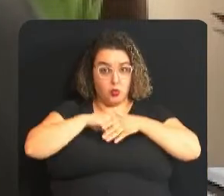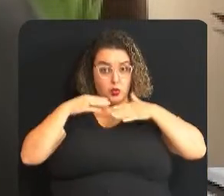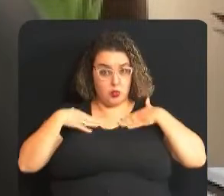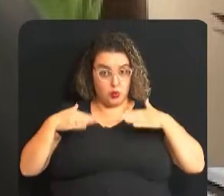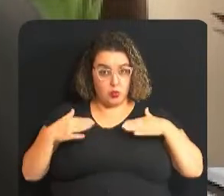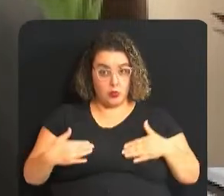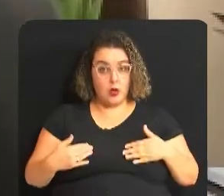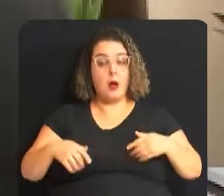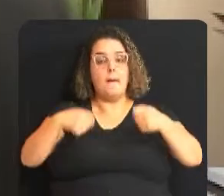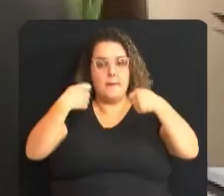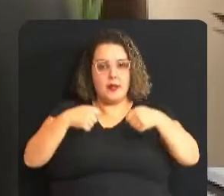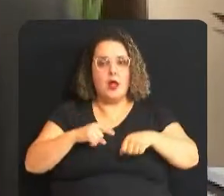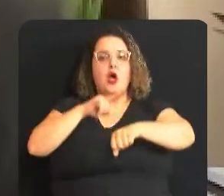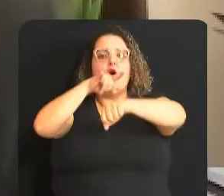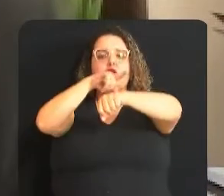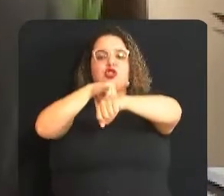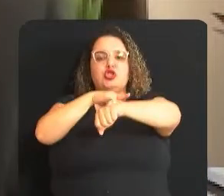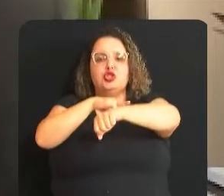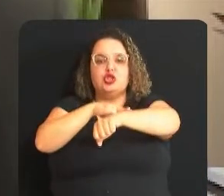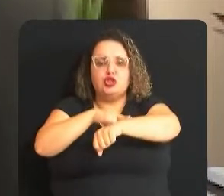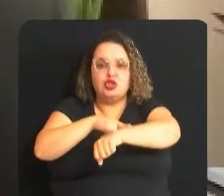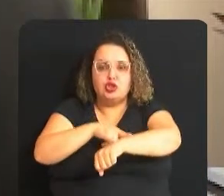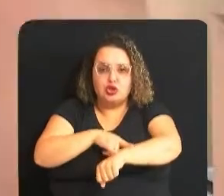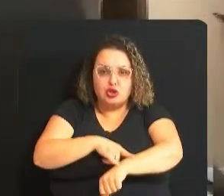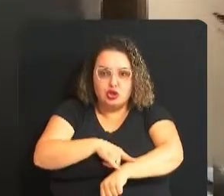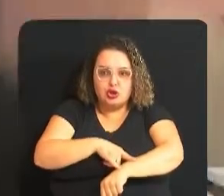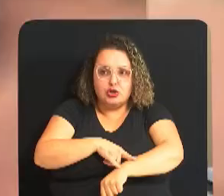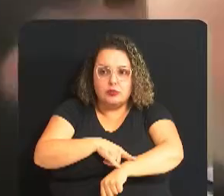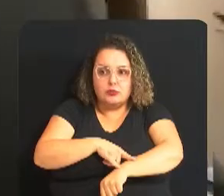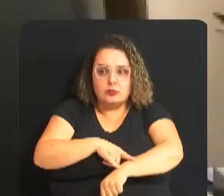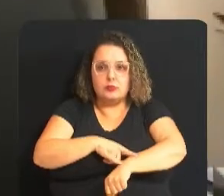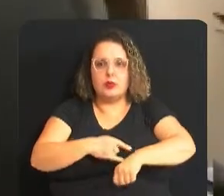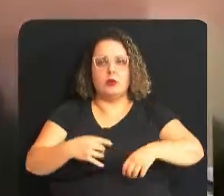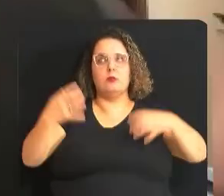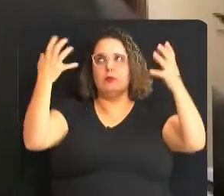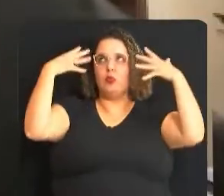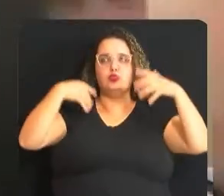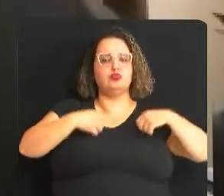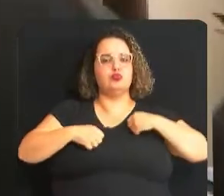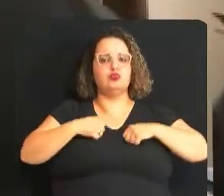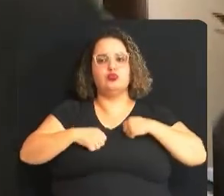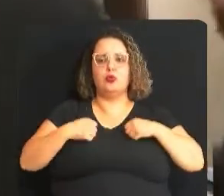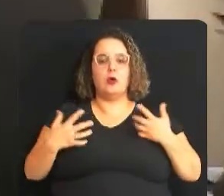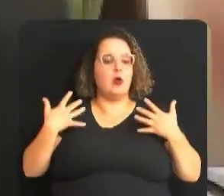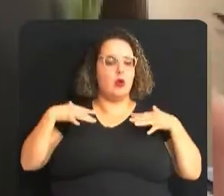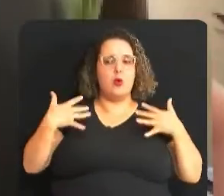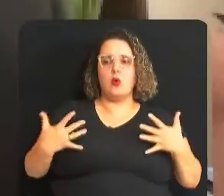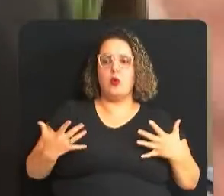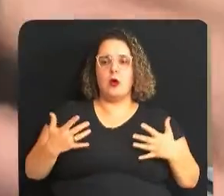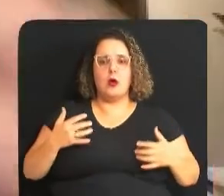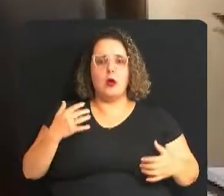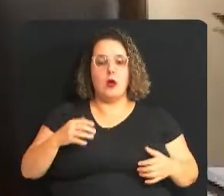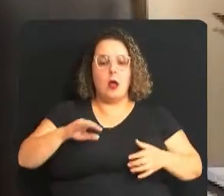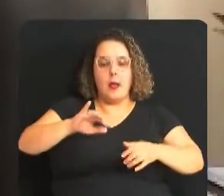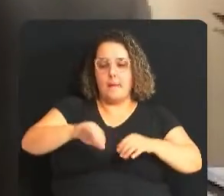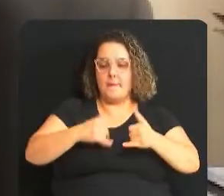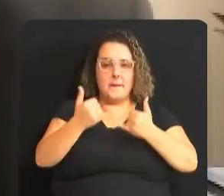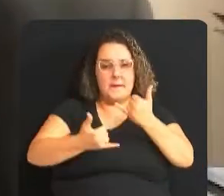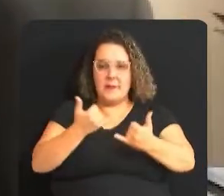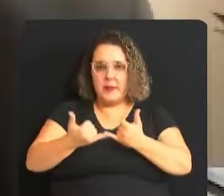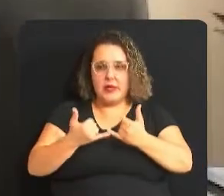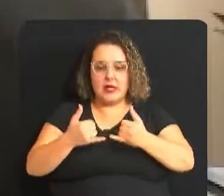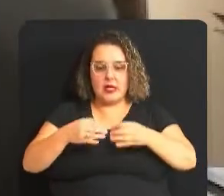que sair pela urina. Tudo que entrou no teu chuveiro, que você tomou banho, tirou o barro, que você foi brincar no barro, vai para o